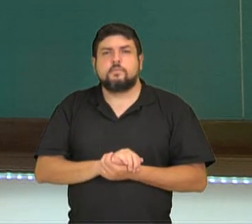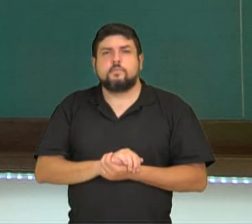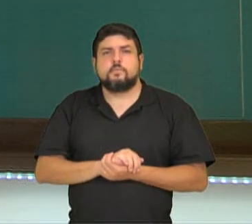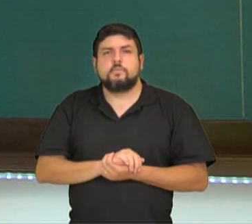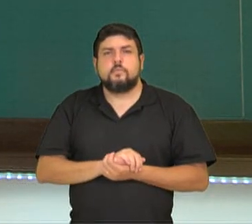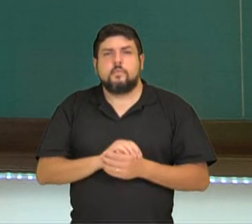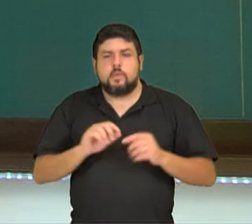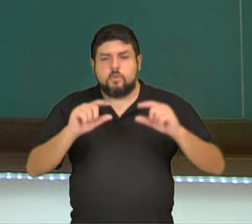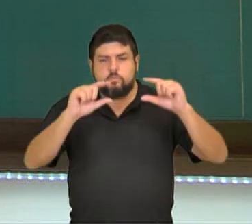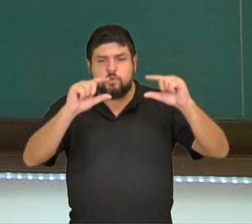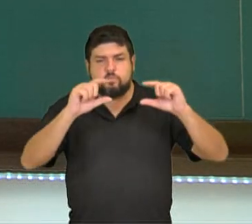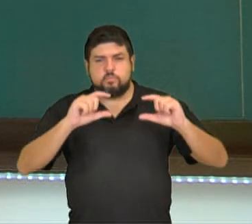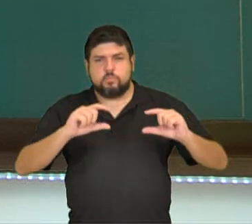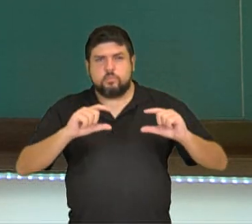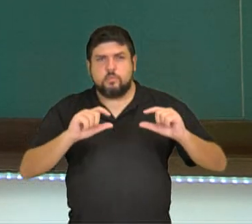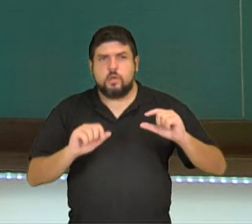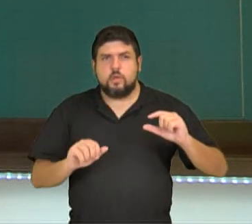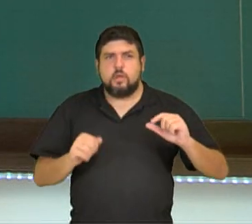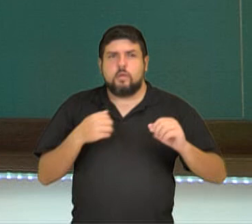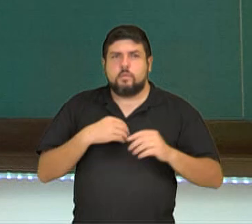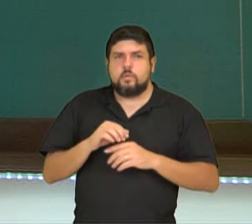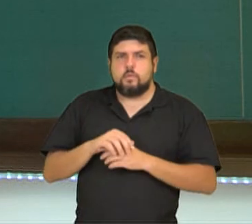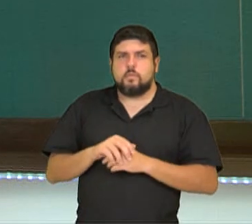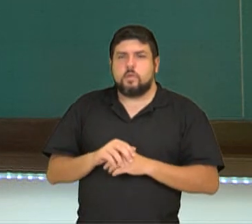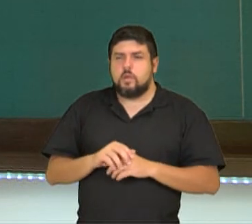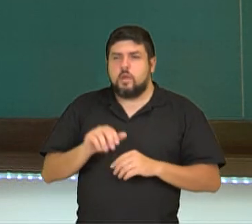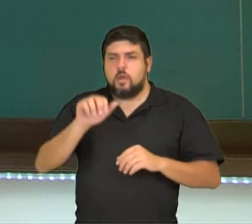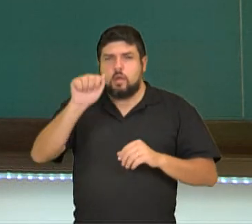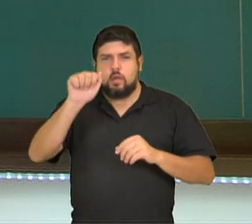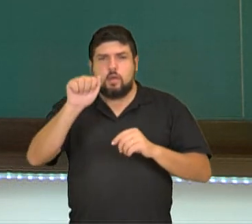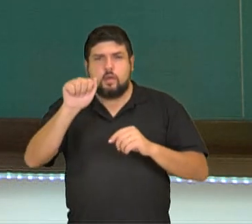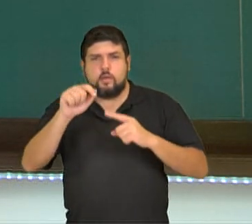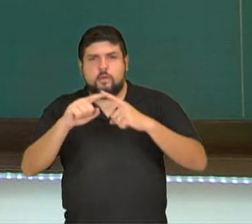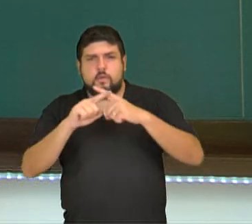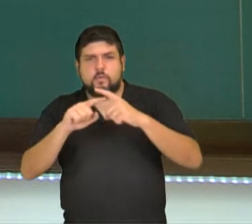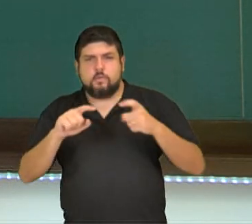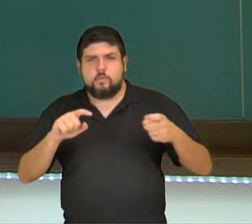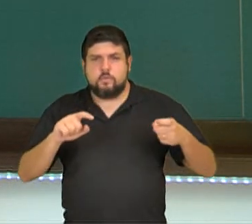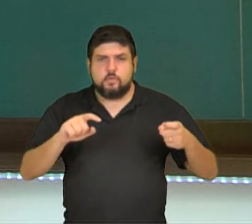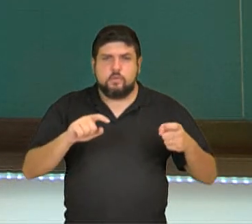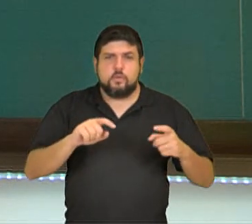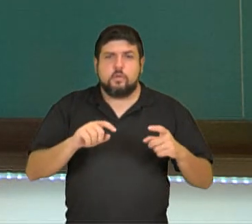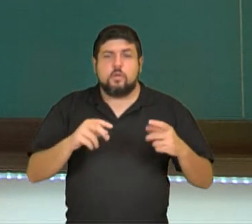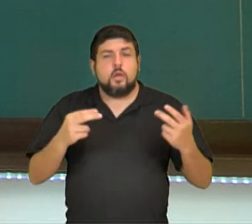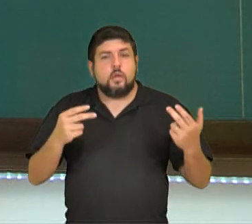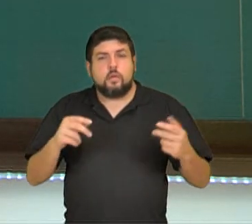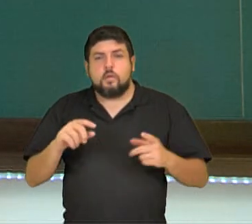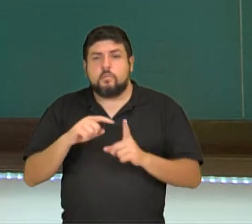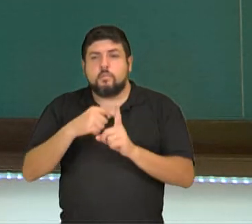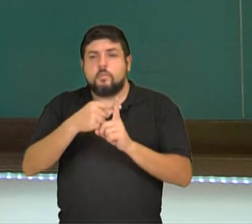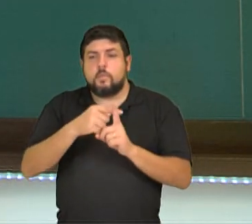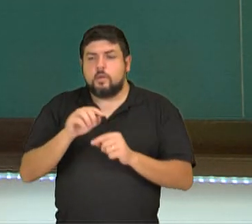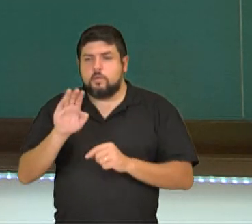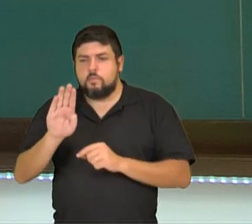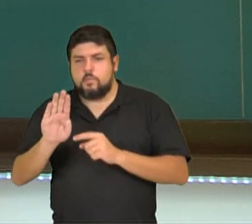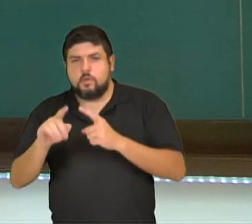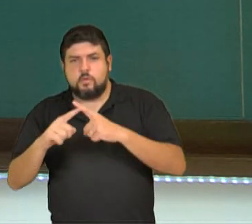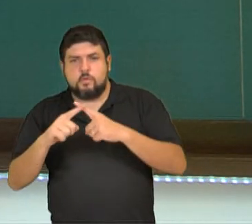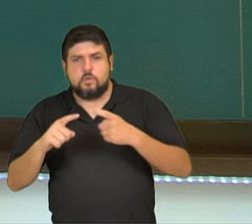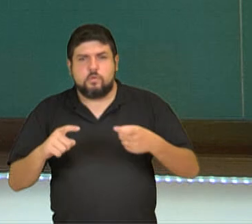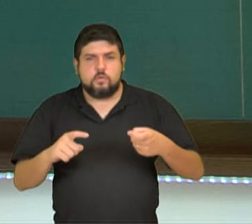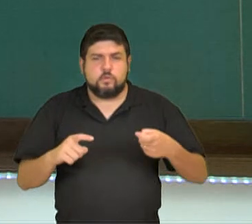pedaços, A vezes X, mais o B vezes X. Então, aqui é a área dos pedaços somado. É exatamente igual à